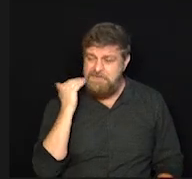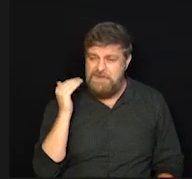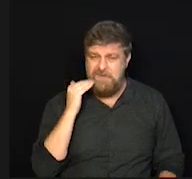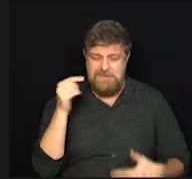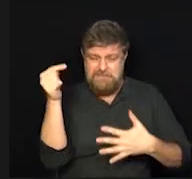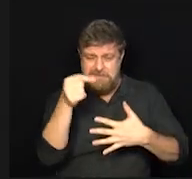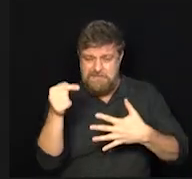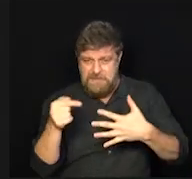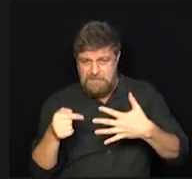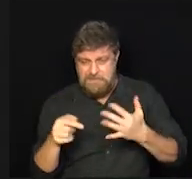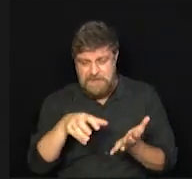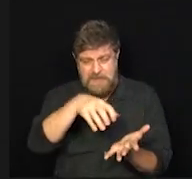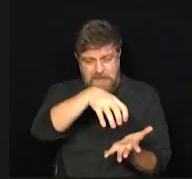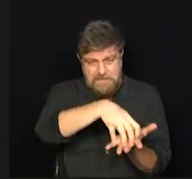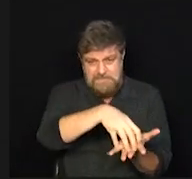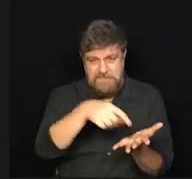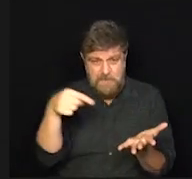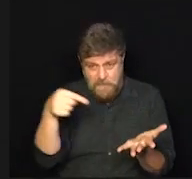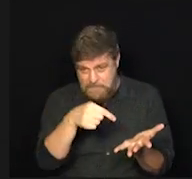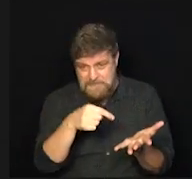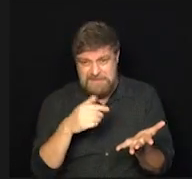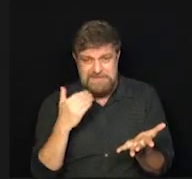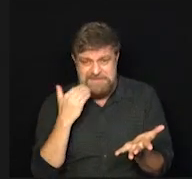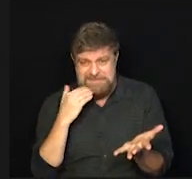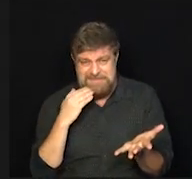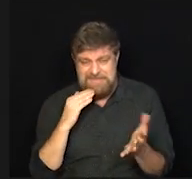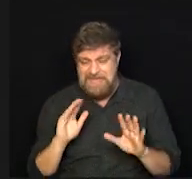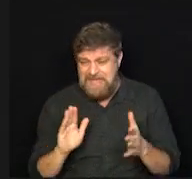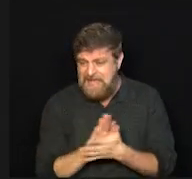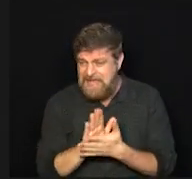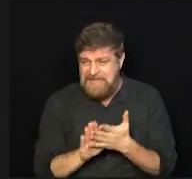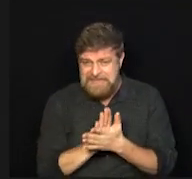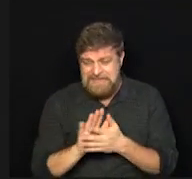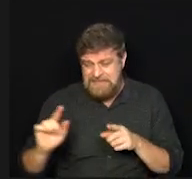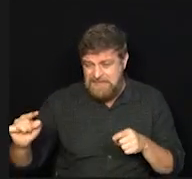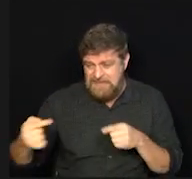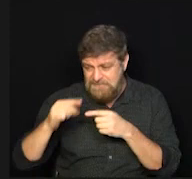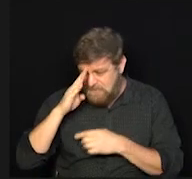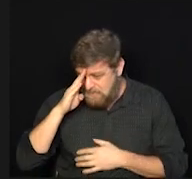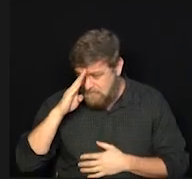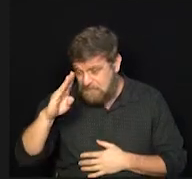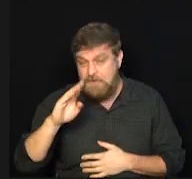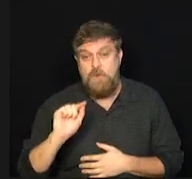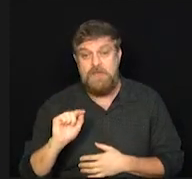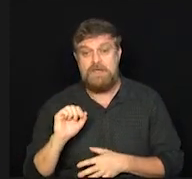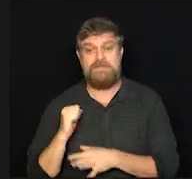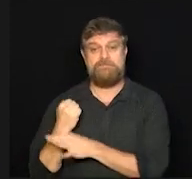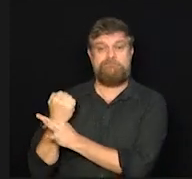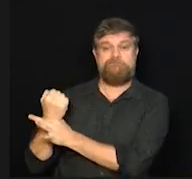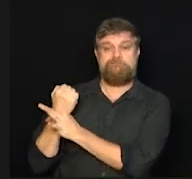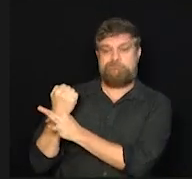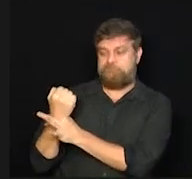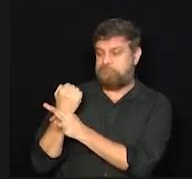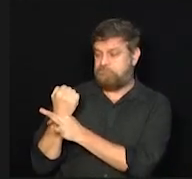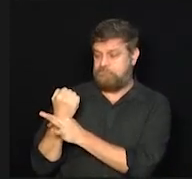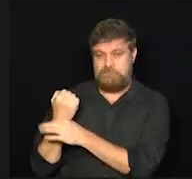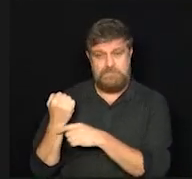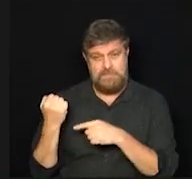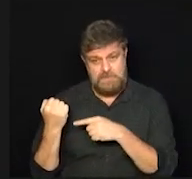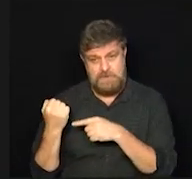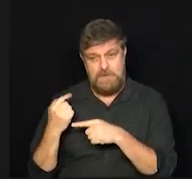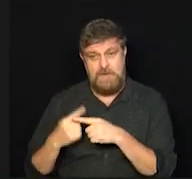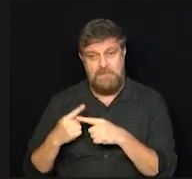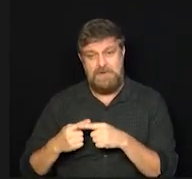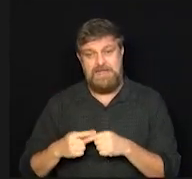prédio e das suas habilidades nada mais desafiador e a segurança porque a segurança coloca a